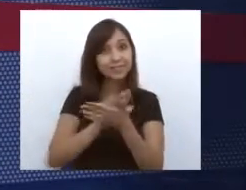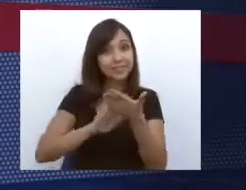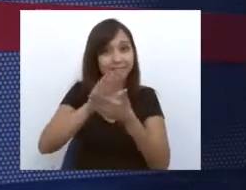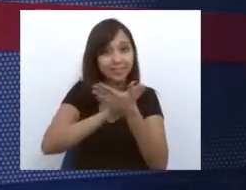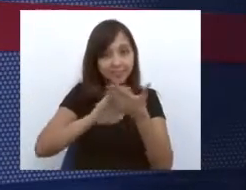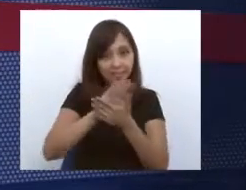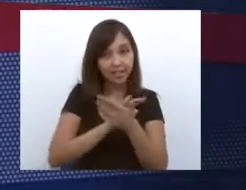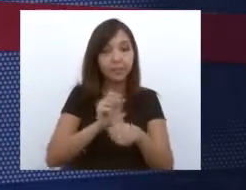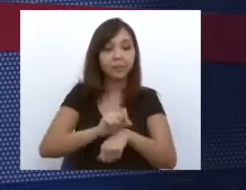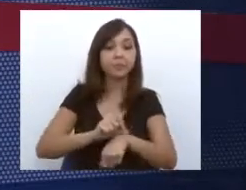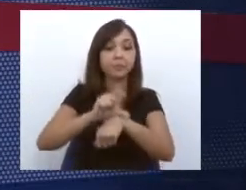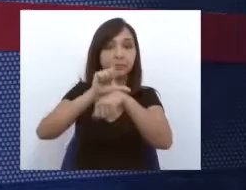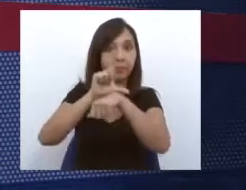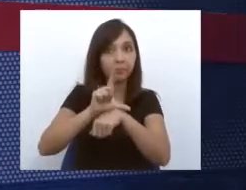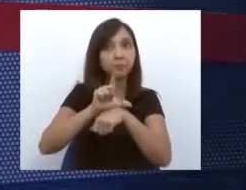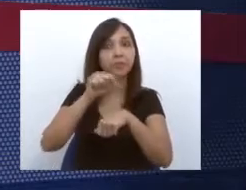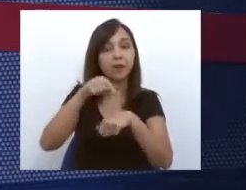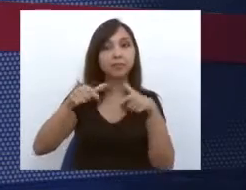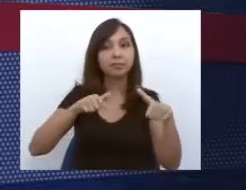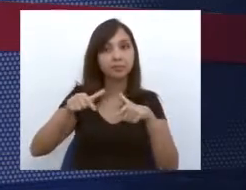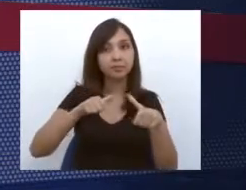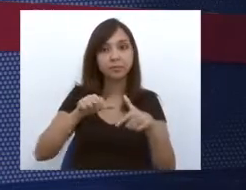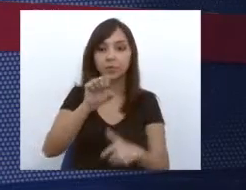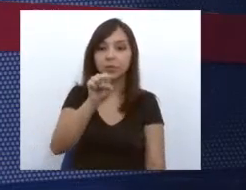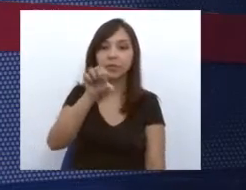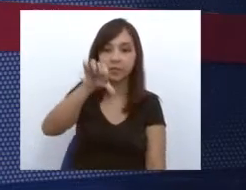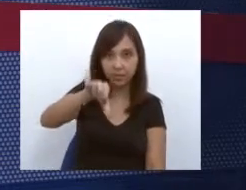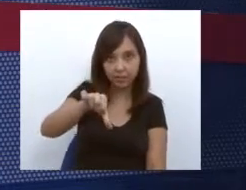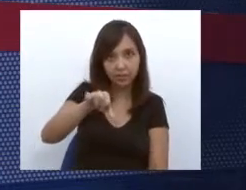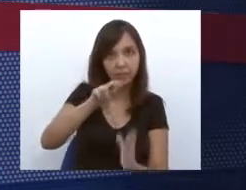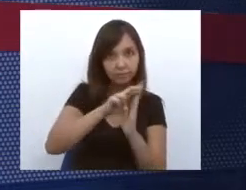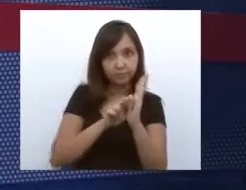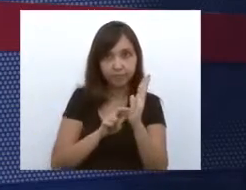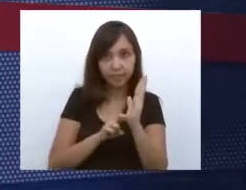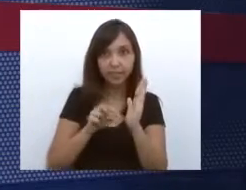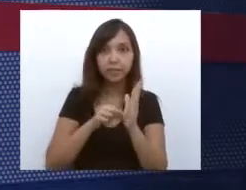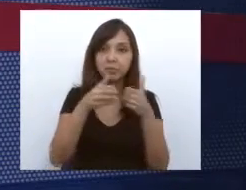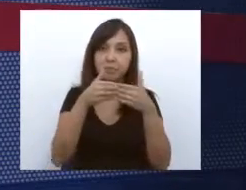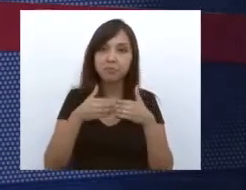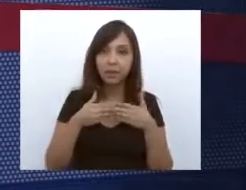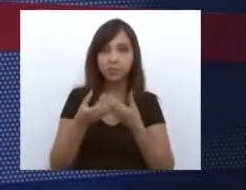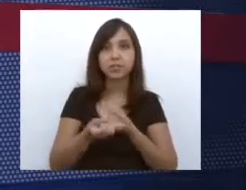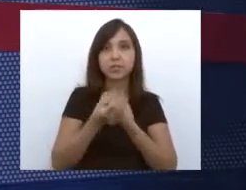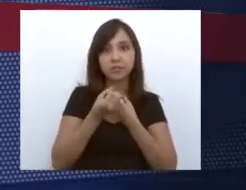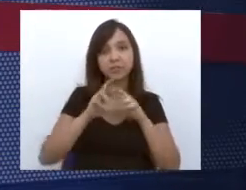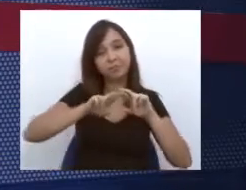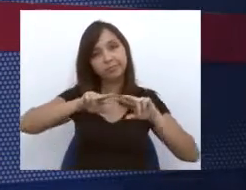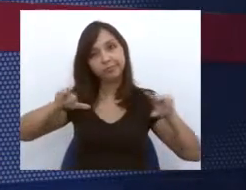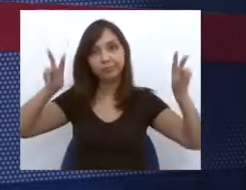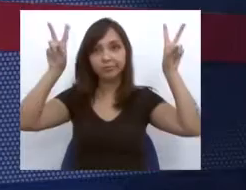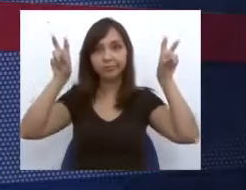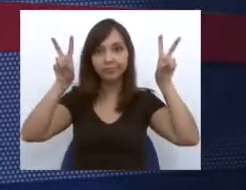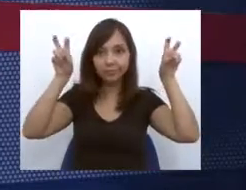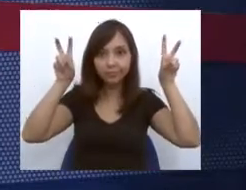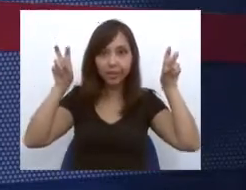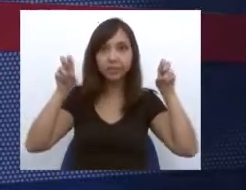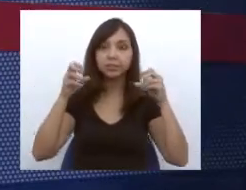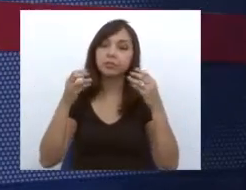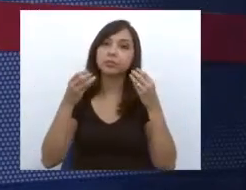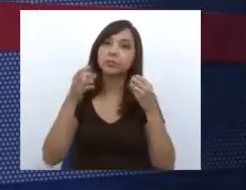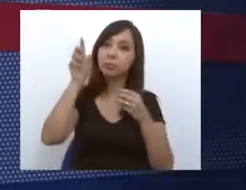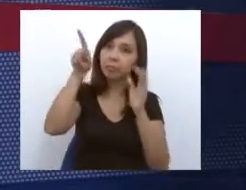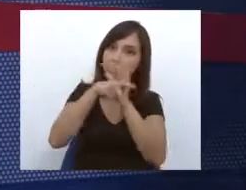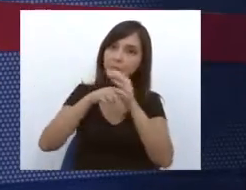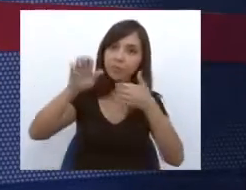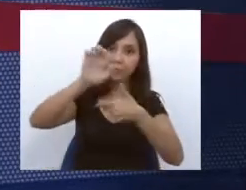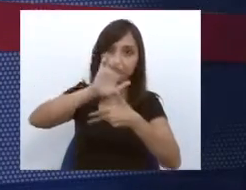no grande expediente. São 89 requerimentos em que os vereadores solicitam informações sobre diversos assuntos para o